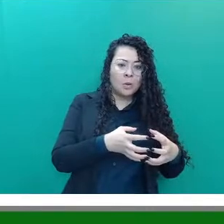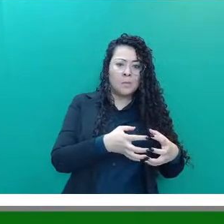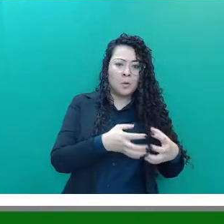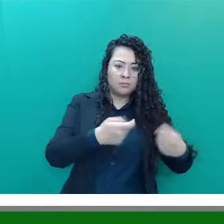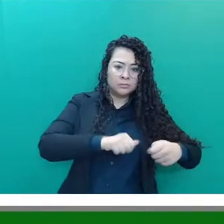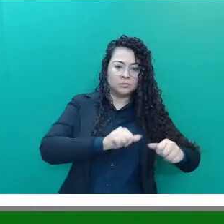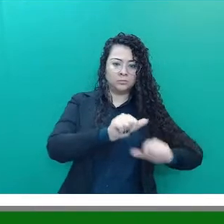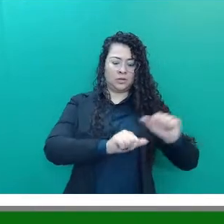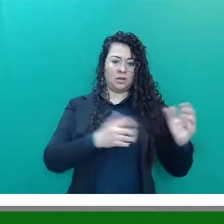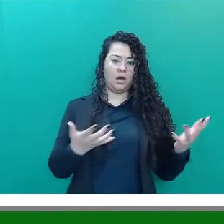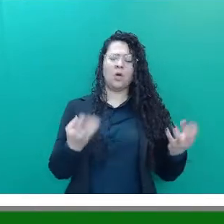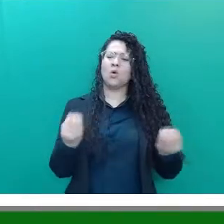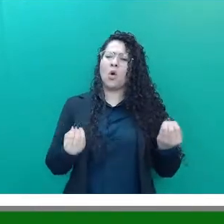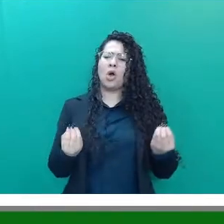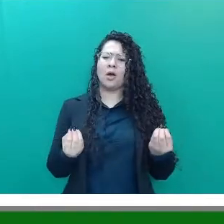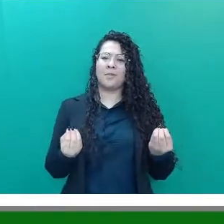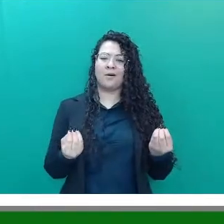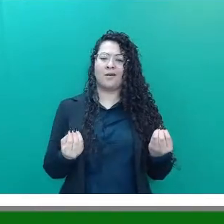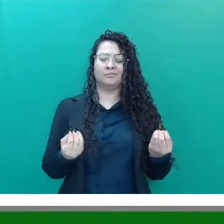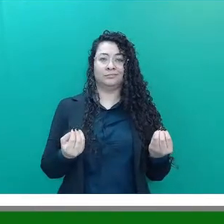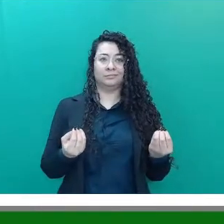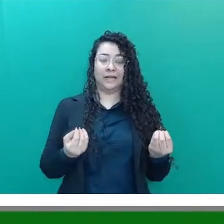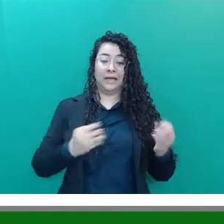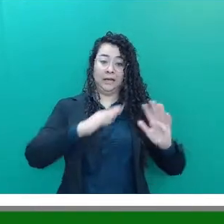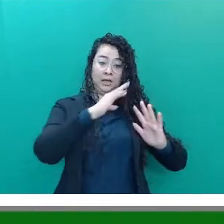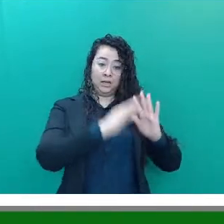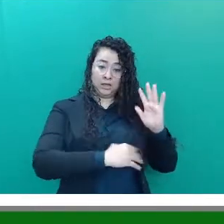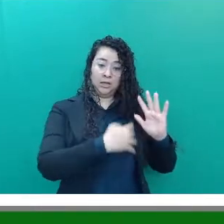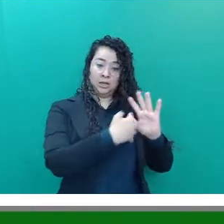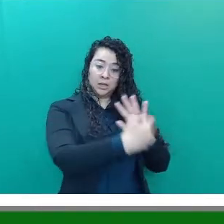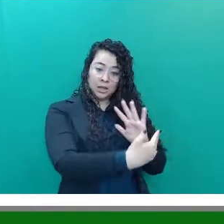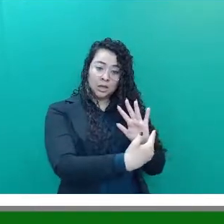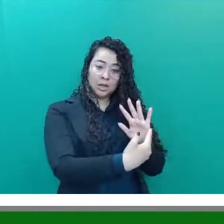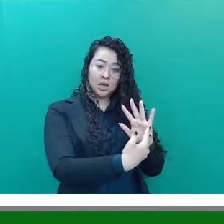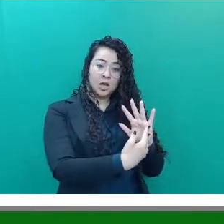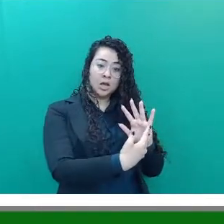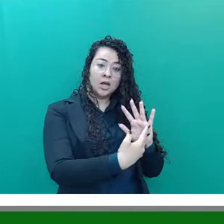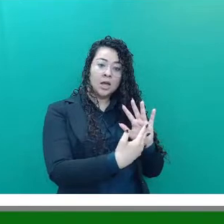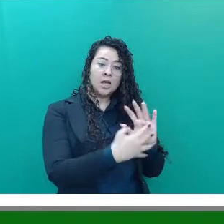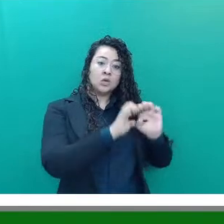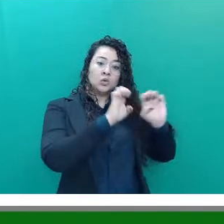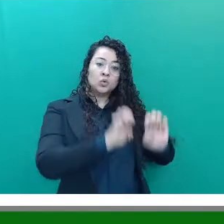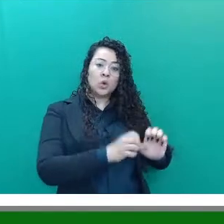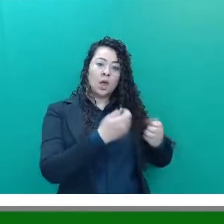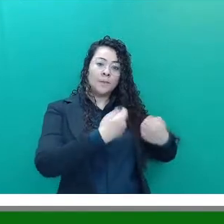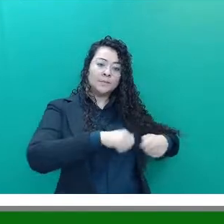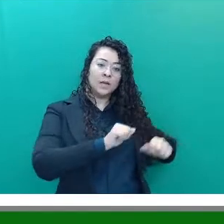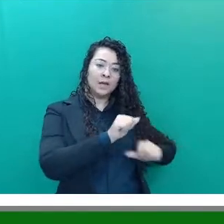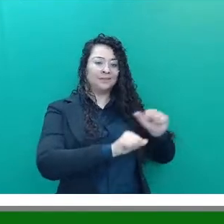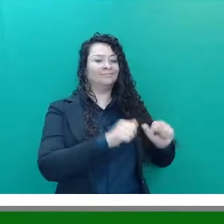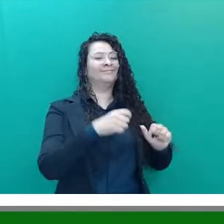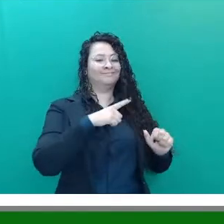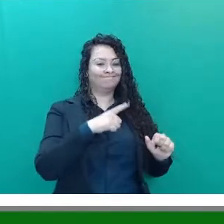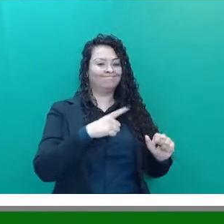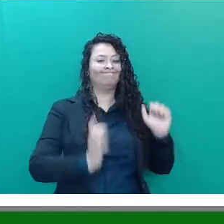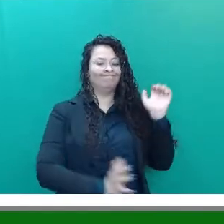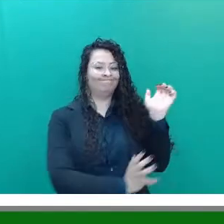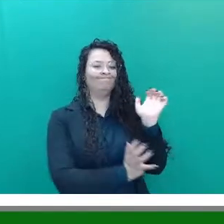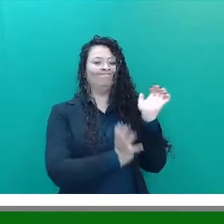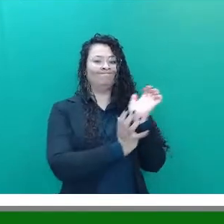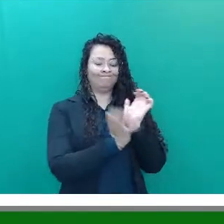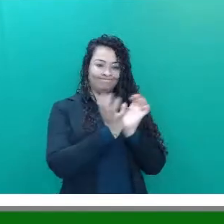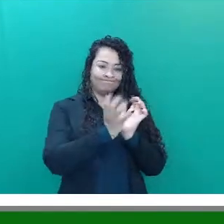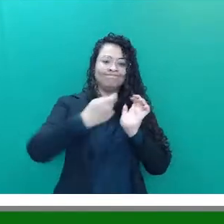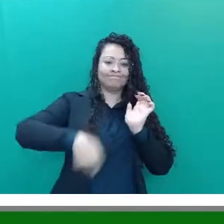uma reestruturação curricular, ela demanda uma organização burocrática dentro do curso, né? É